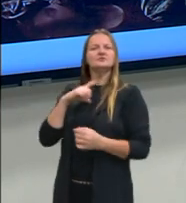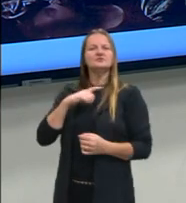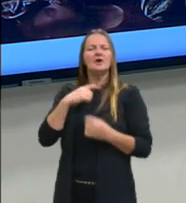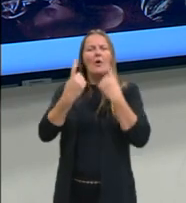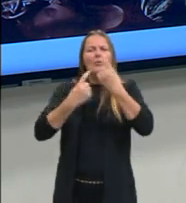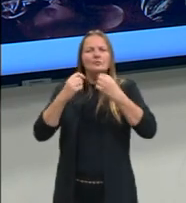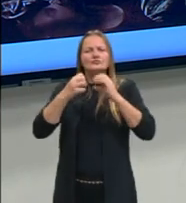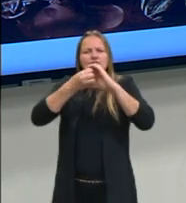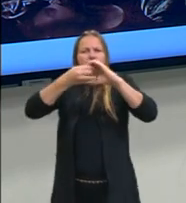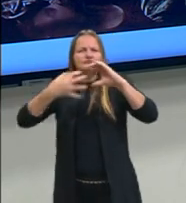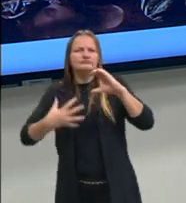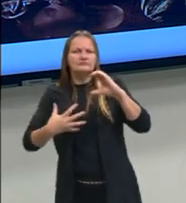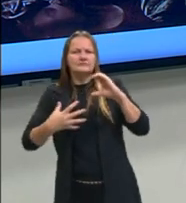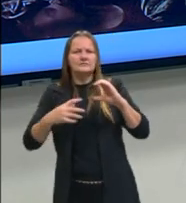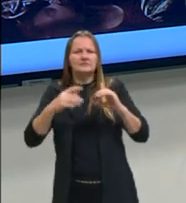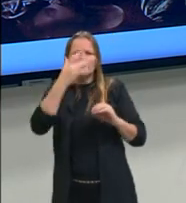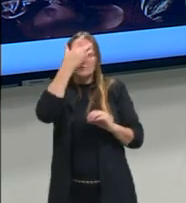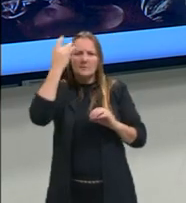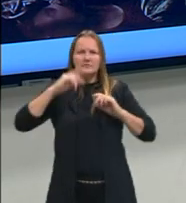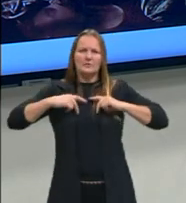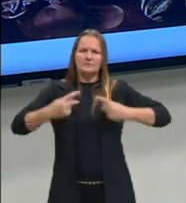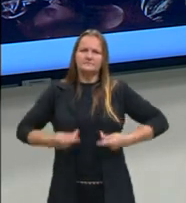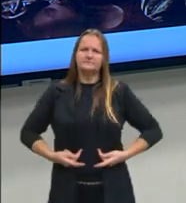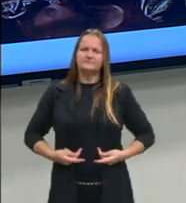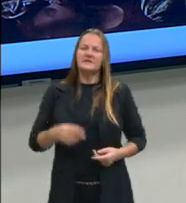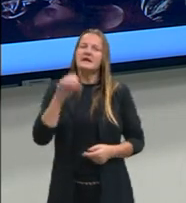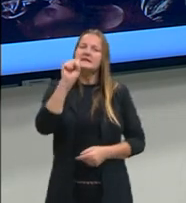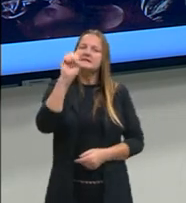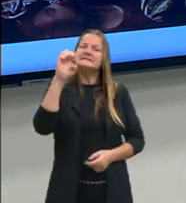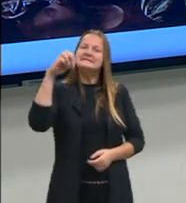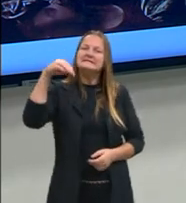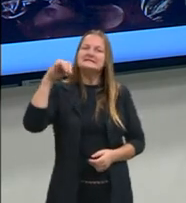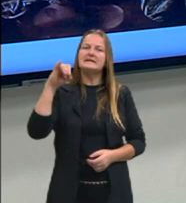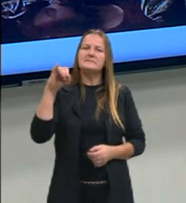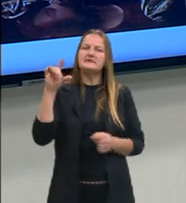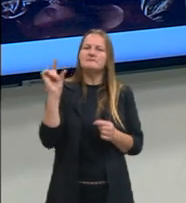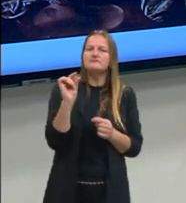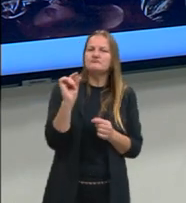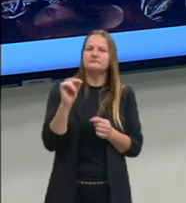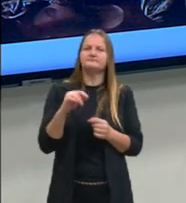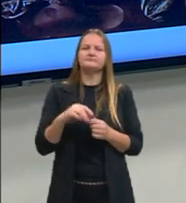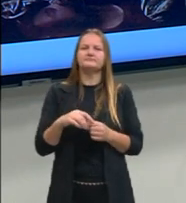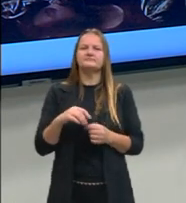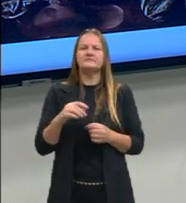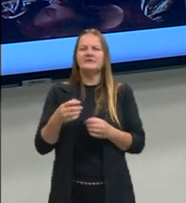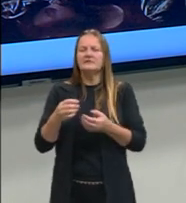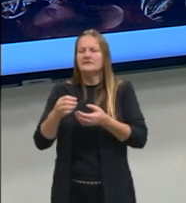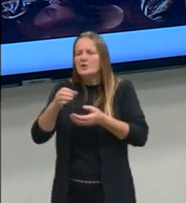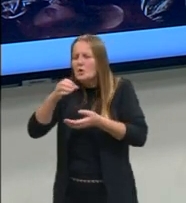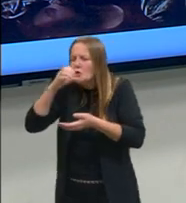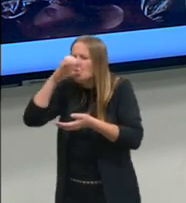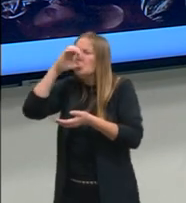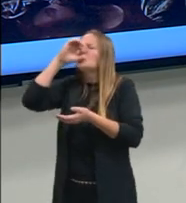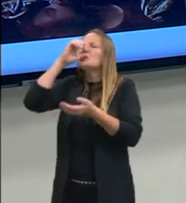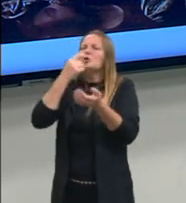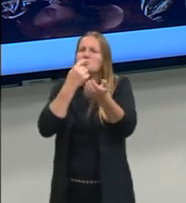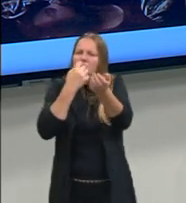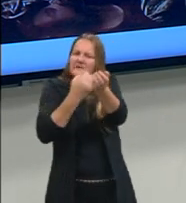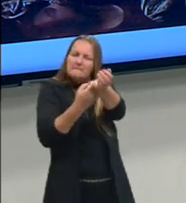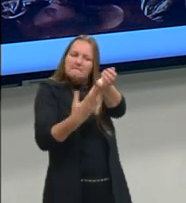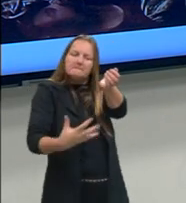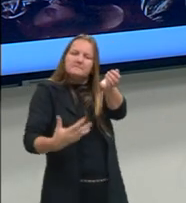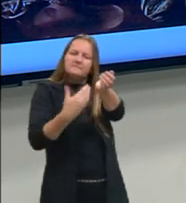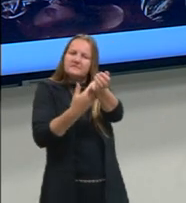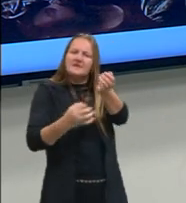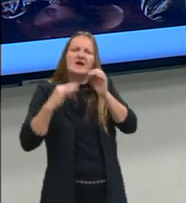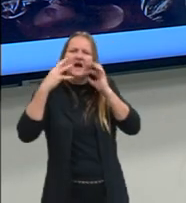elementos humanos Então esse semideuses de alguma forma e não se alimentar do sangue da carne de algum